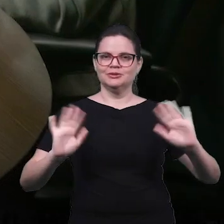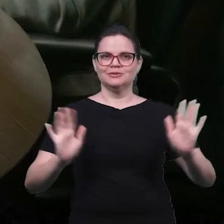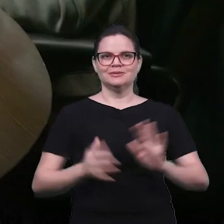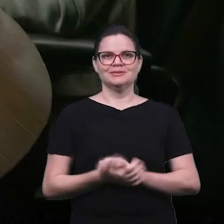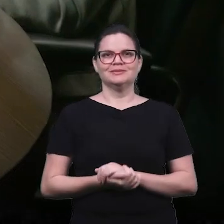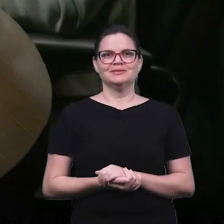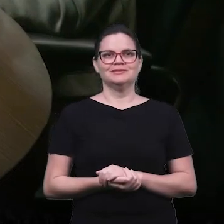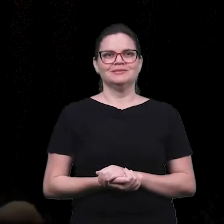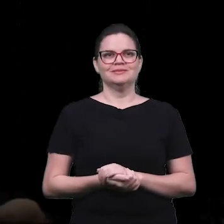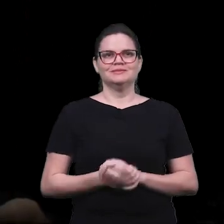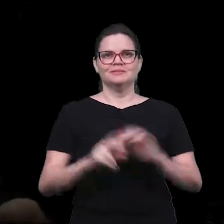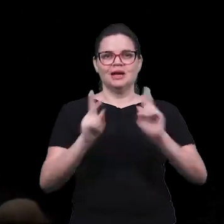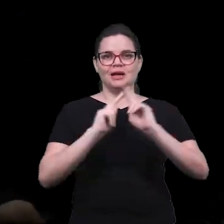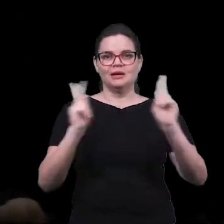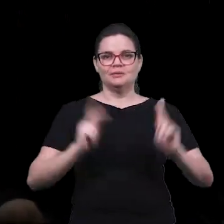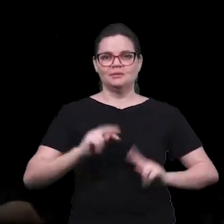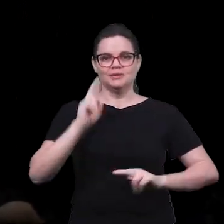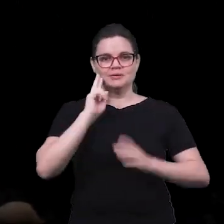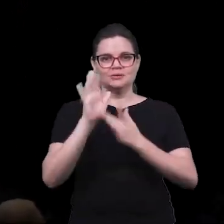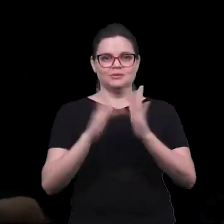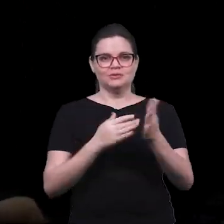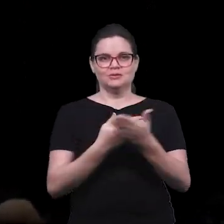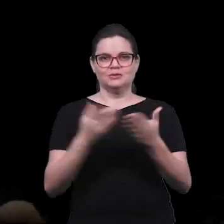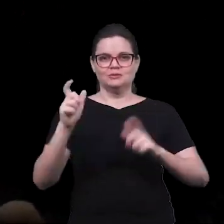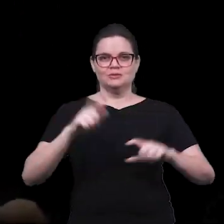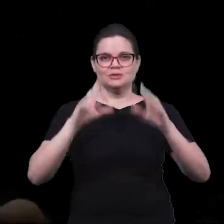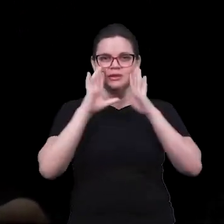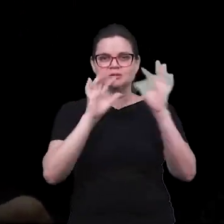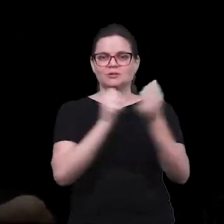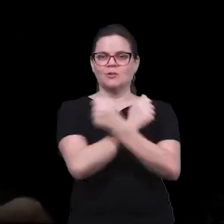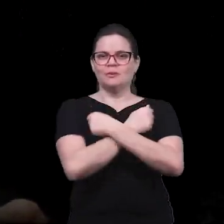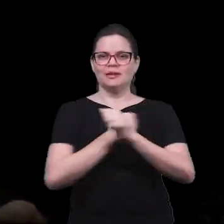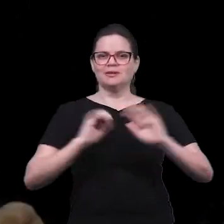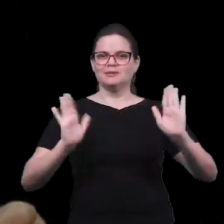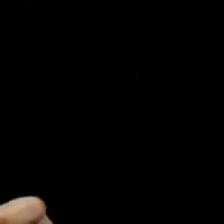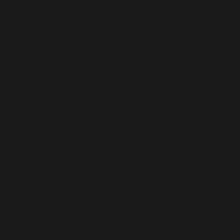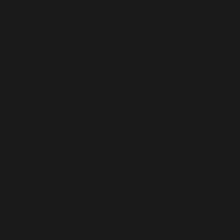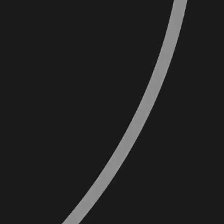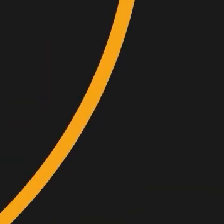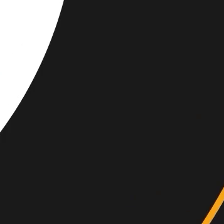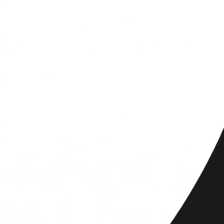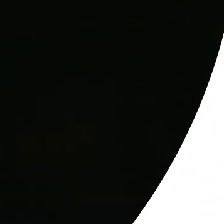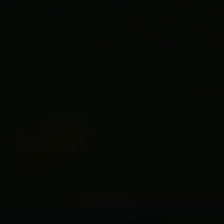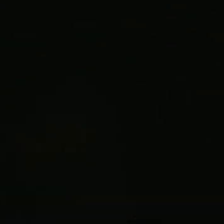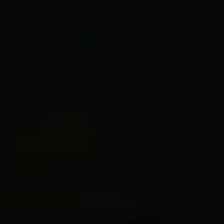do Senhor Jesus. A paz do Senhor, você que está aqui Amém. conosco. Um forte abraço, a paz do Senhor Jesus.